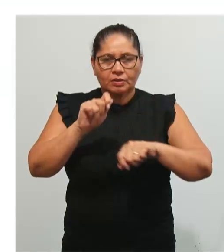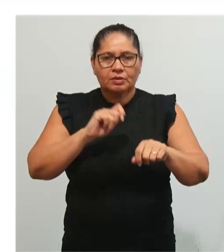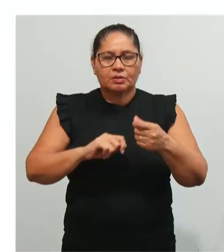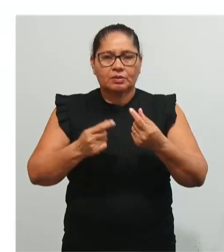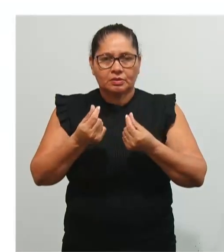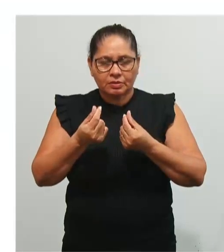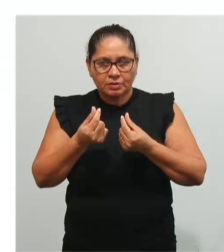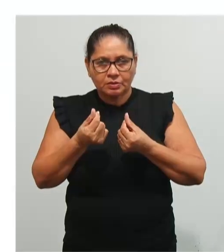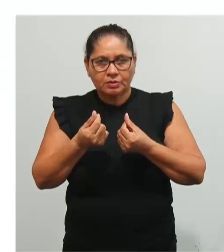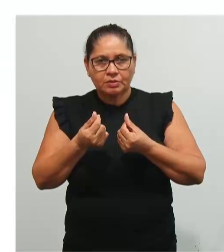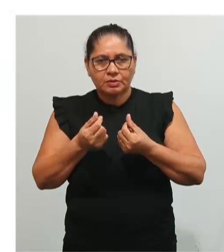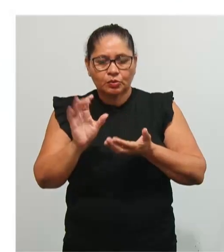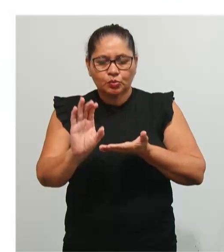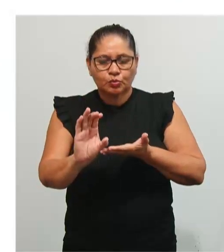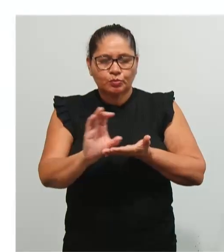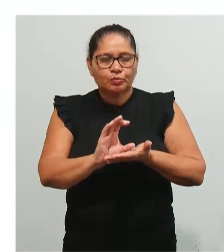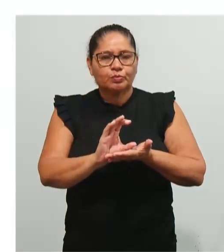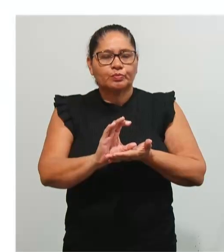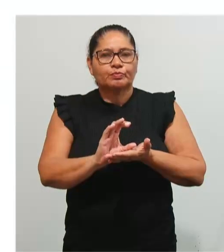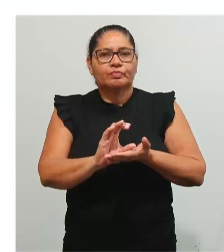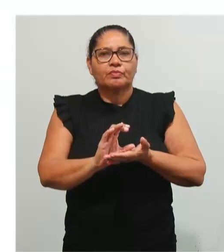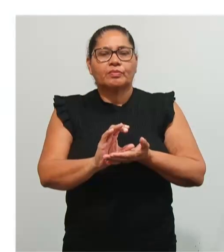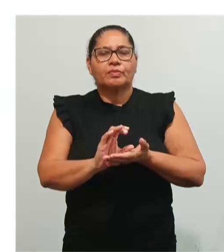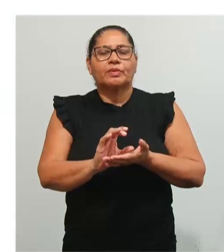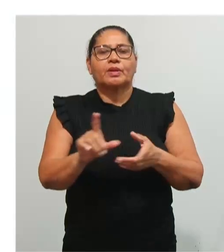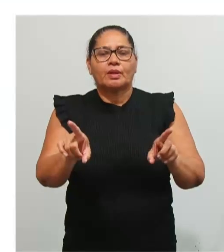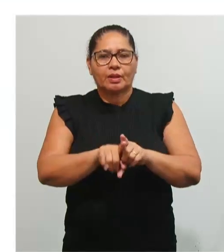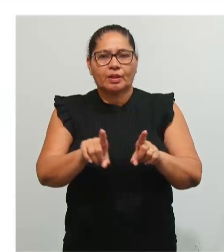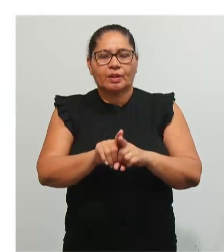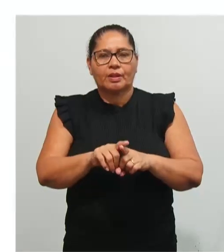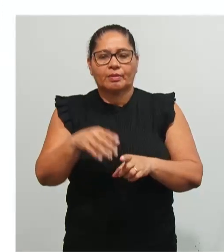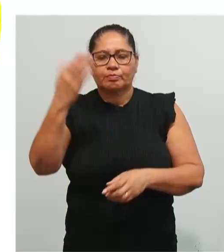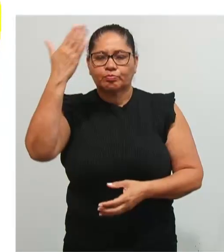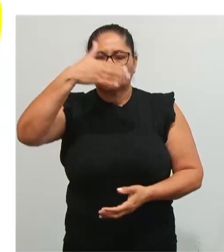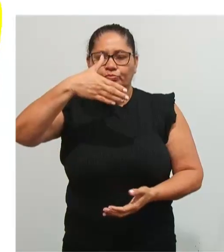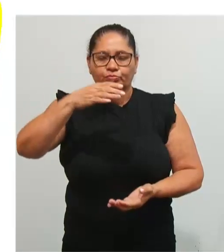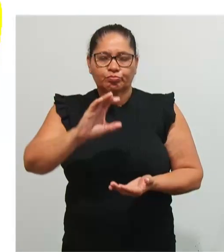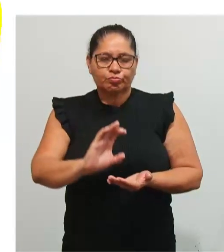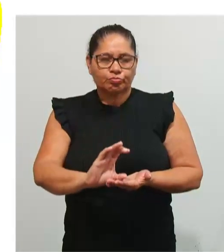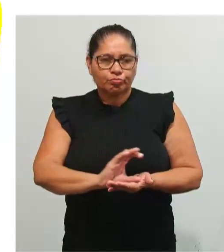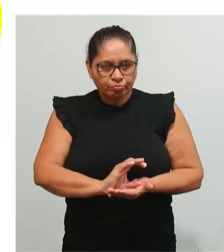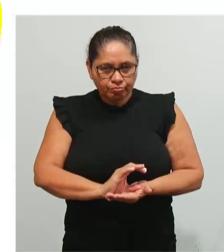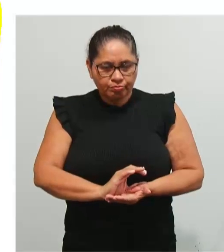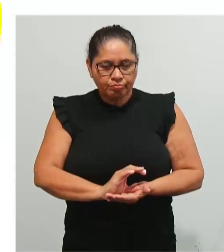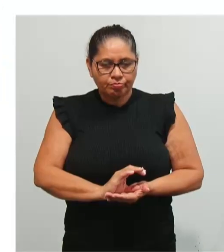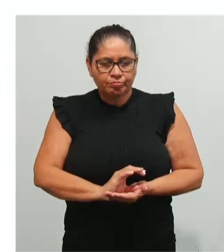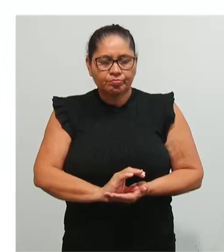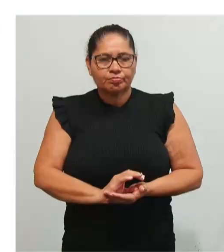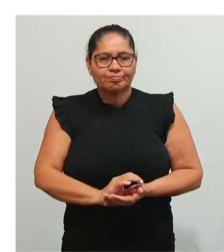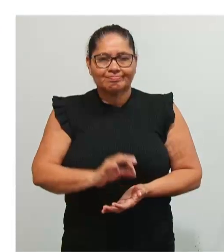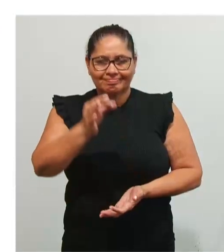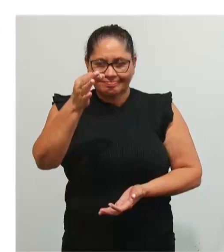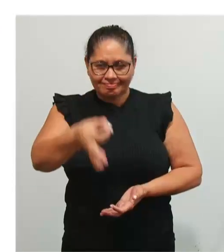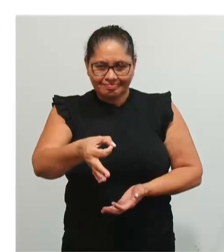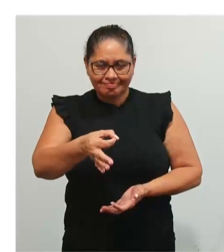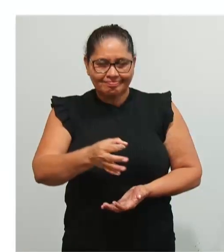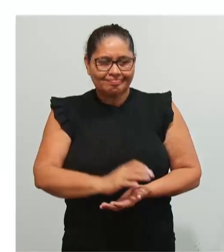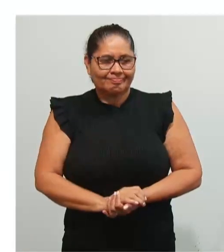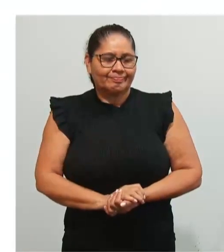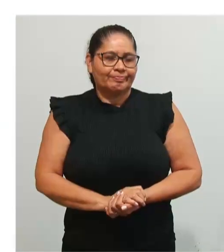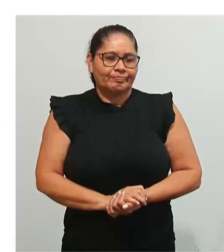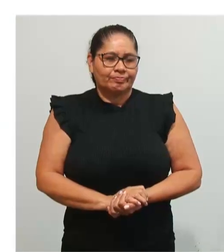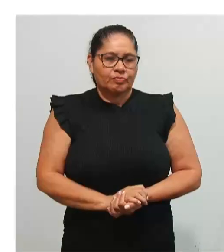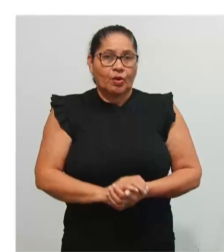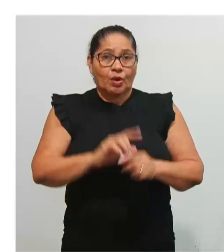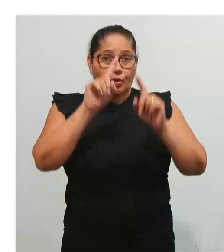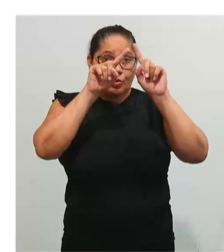na alocação dos recursos e pela prestação de contas. Destaque para essa afirmação, tá, gente? Aqui eu